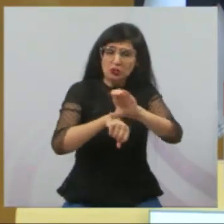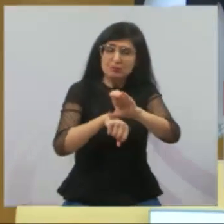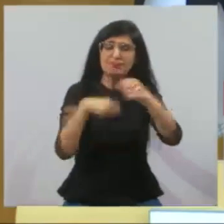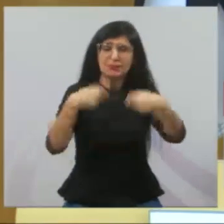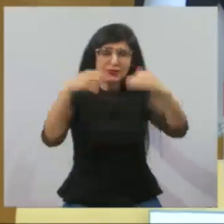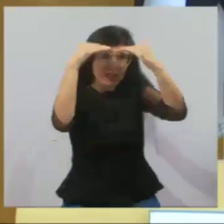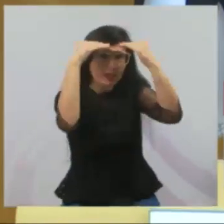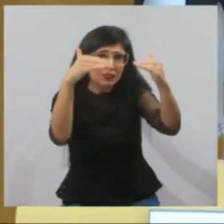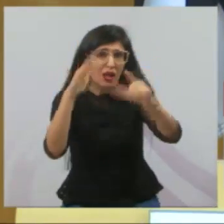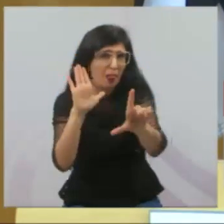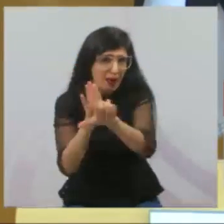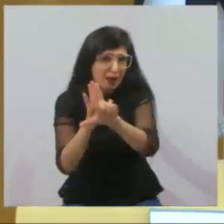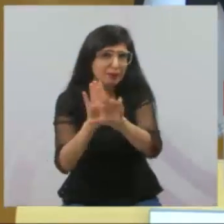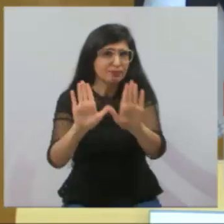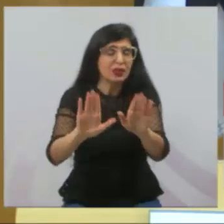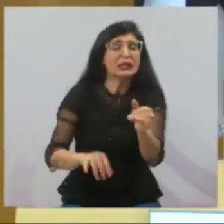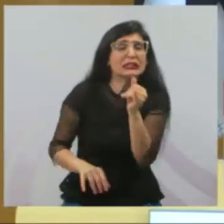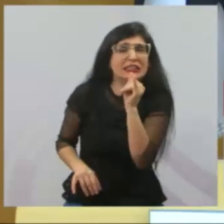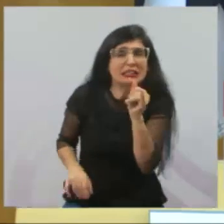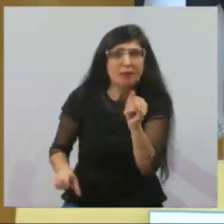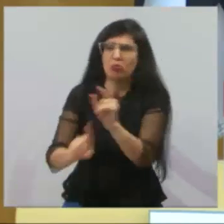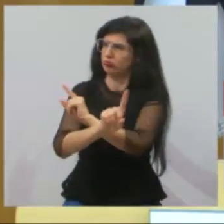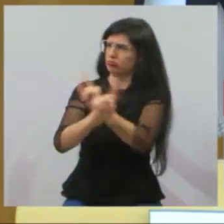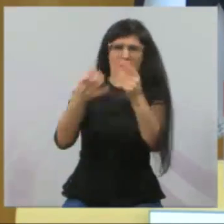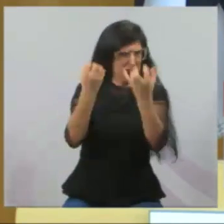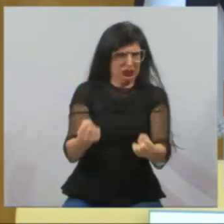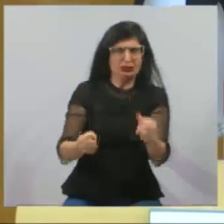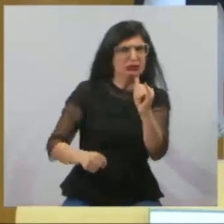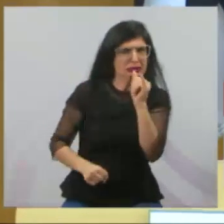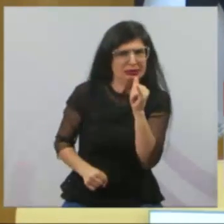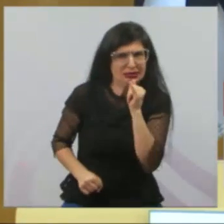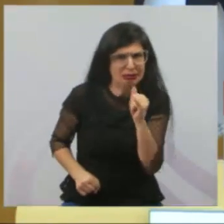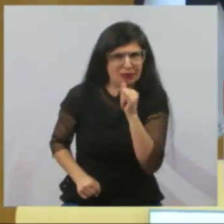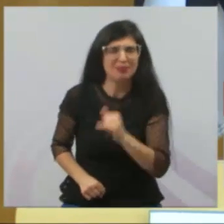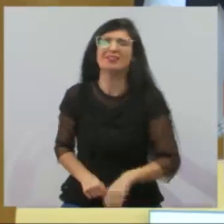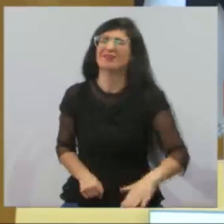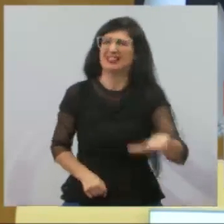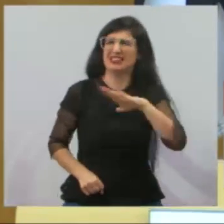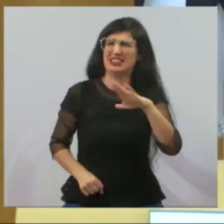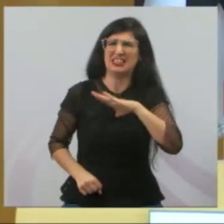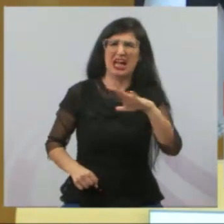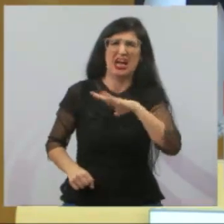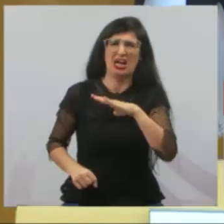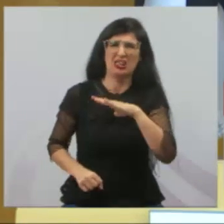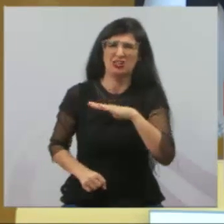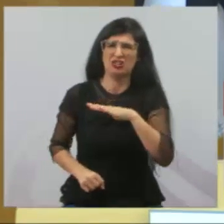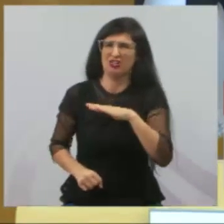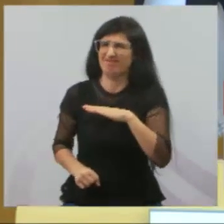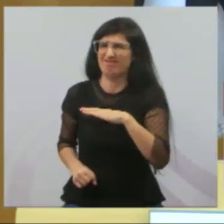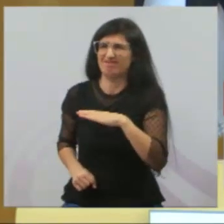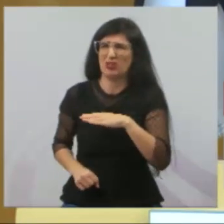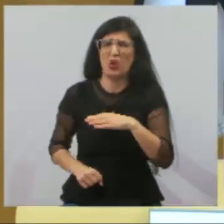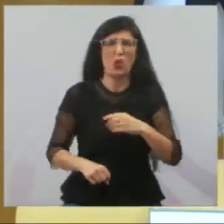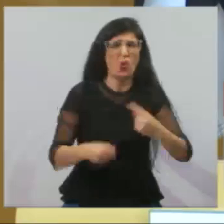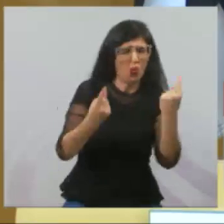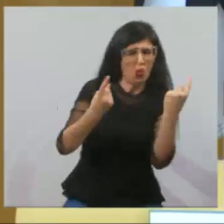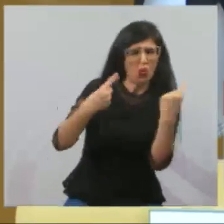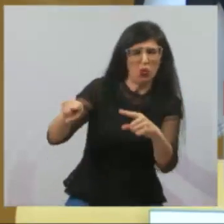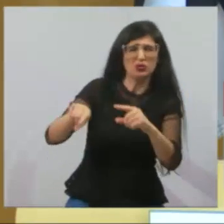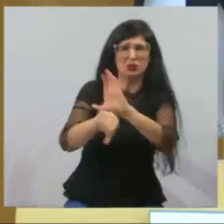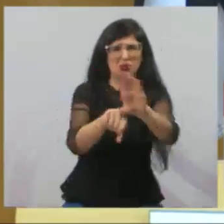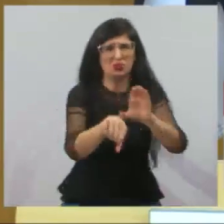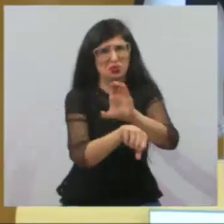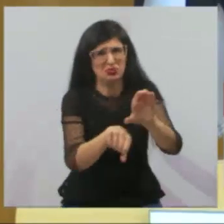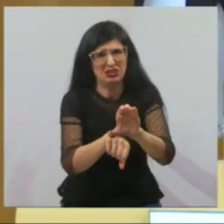legislação, o que vai acontecer? A nossa cidade fica irregular, o município fica irregular. Então, nós não